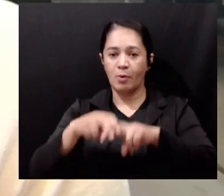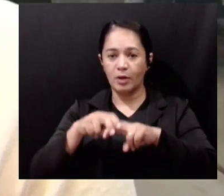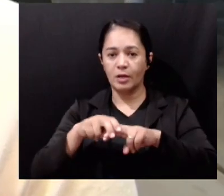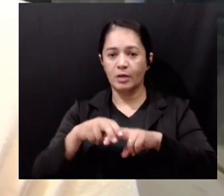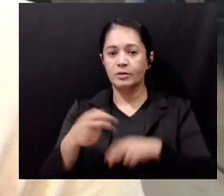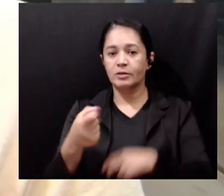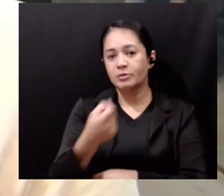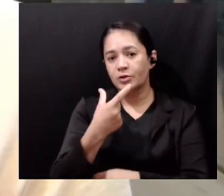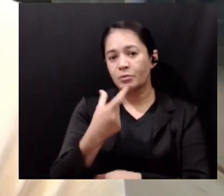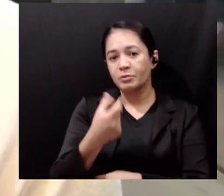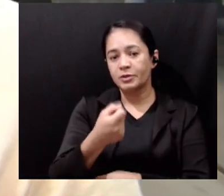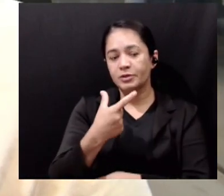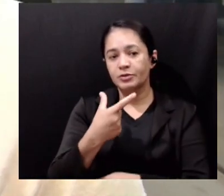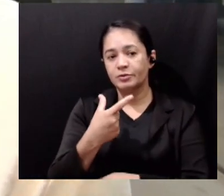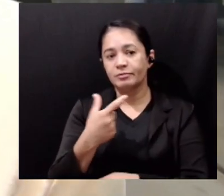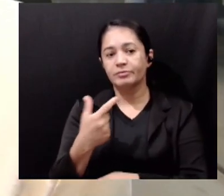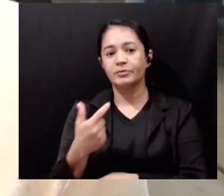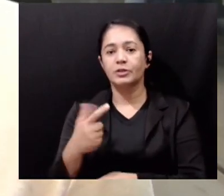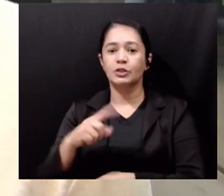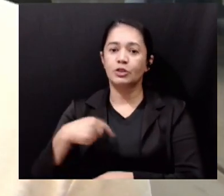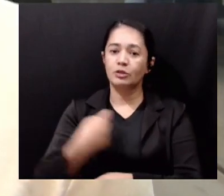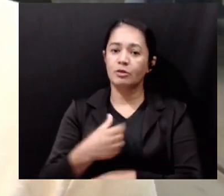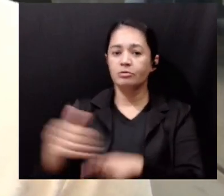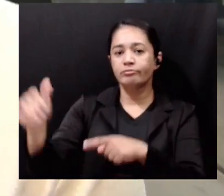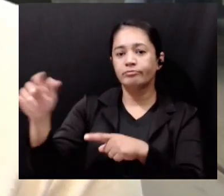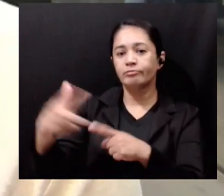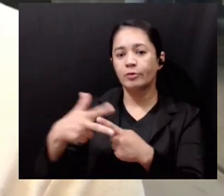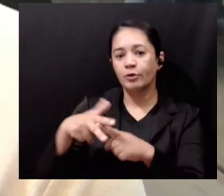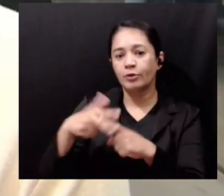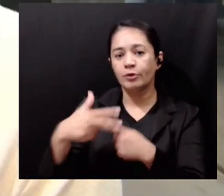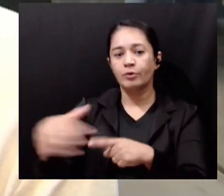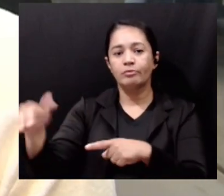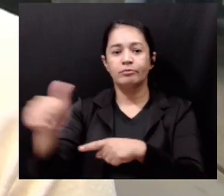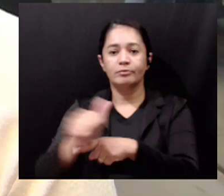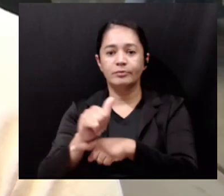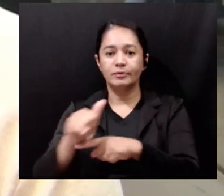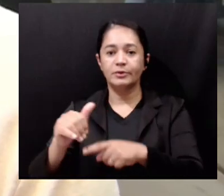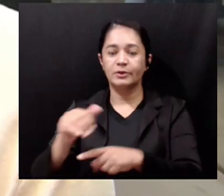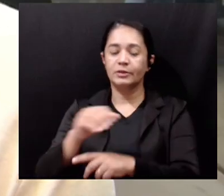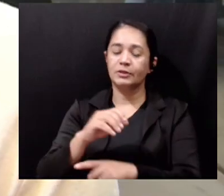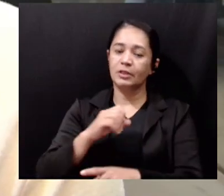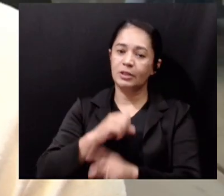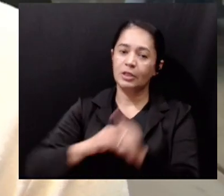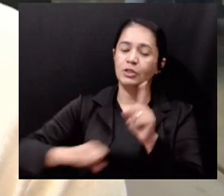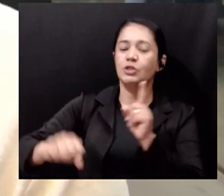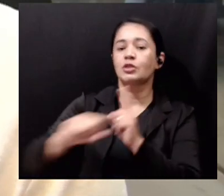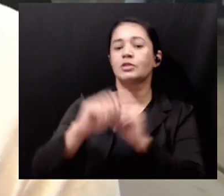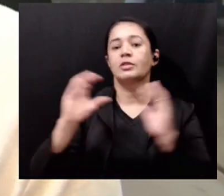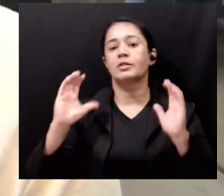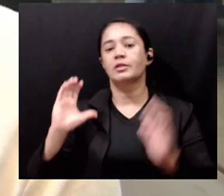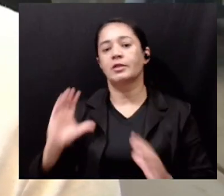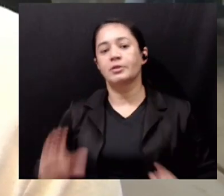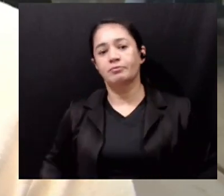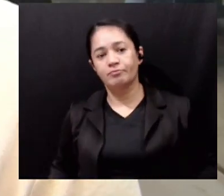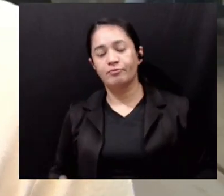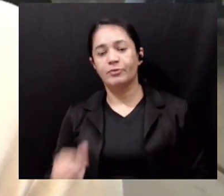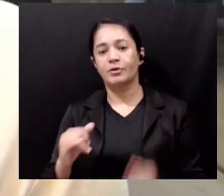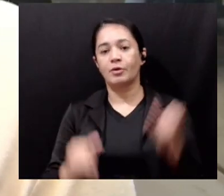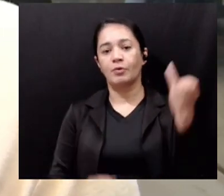é um instrumento de junção da sociedade civil juntamente com o parlamento. Então, o mais importante é a gente